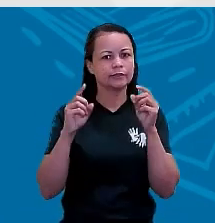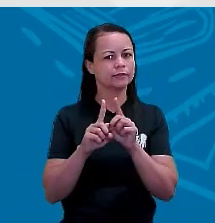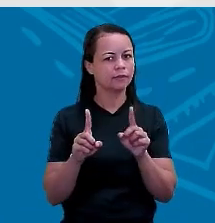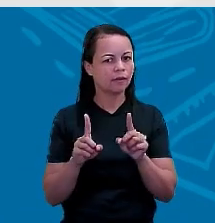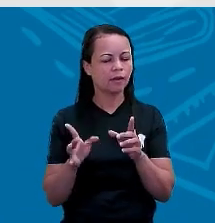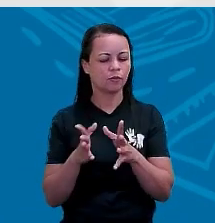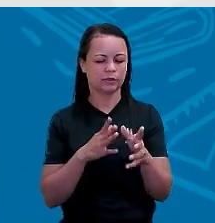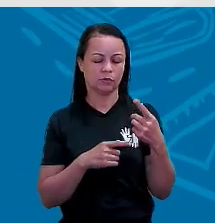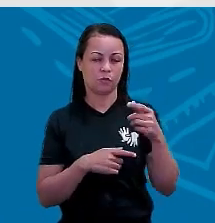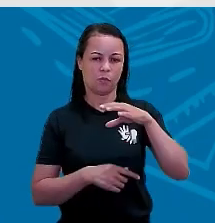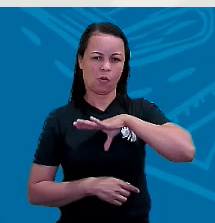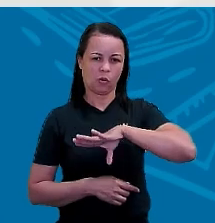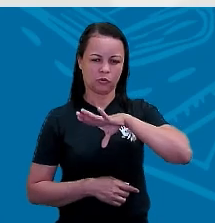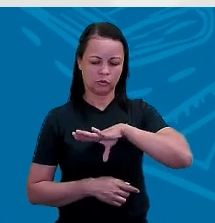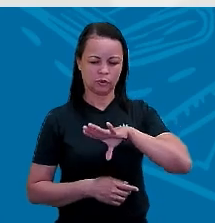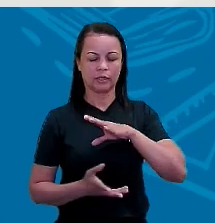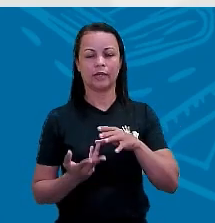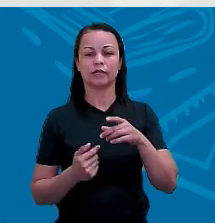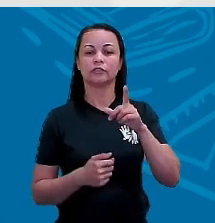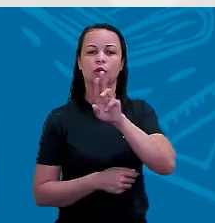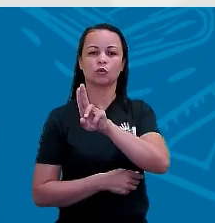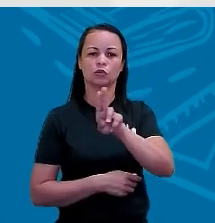língua portuguesa a gente chama de